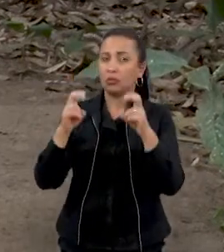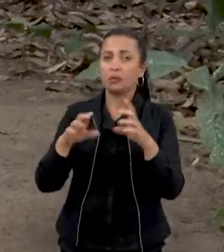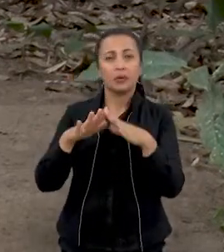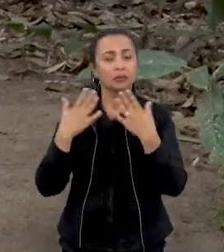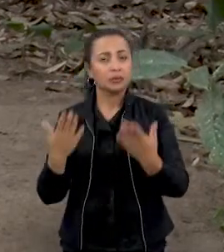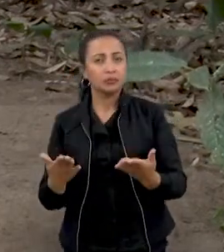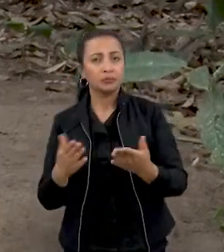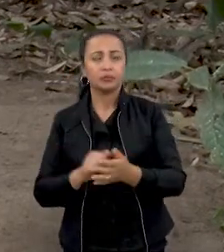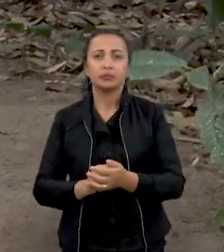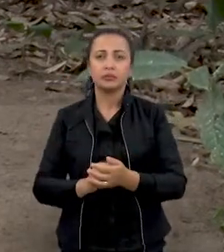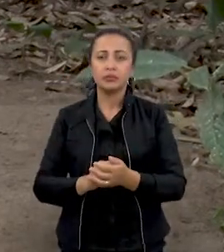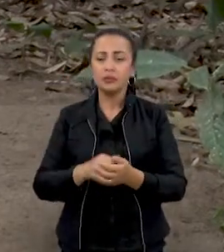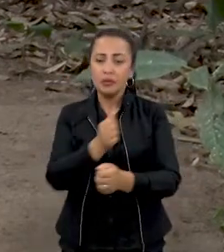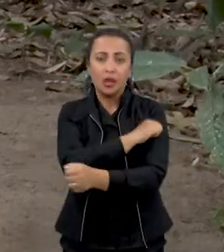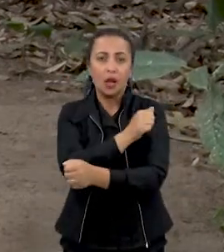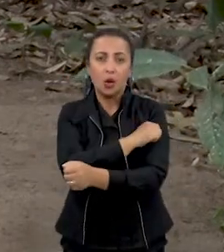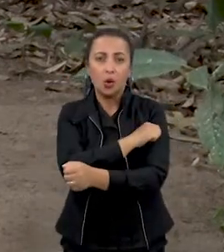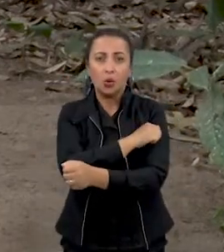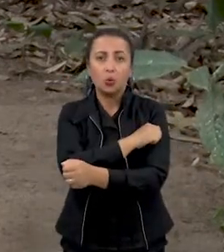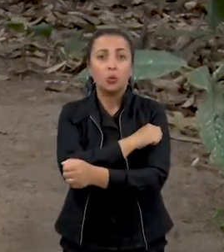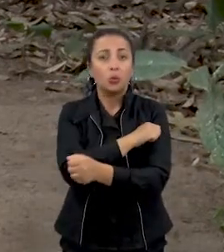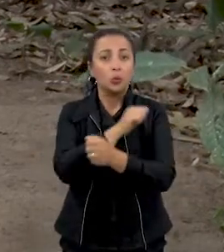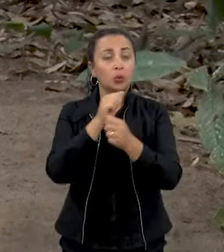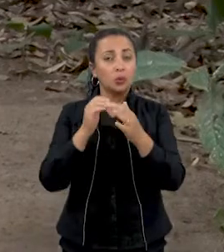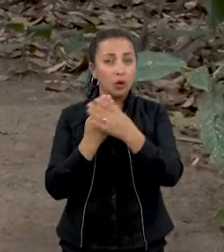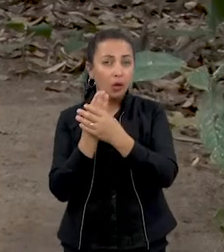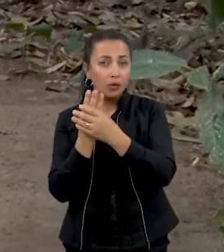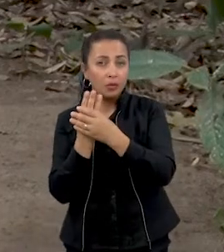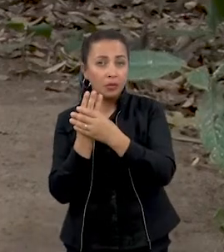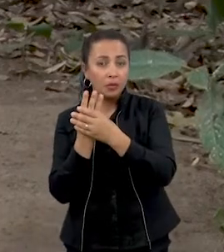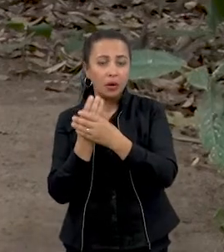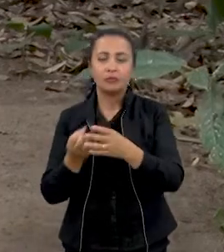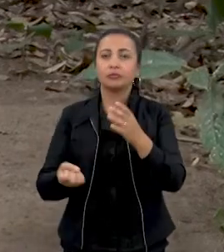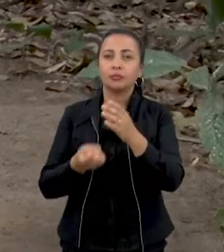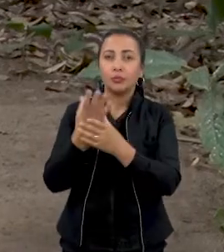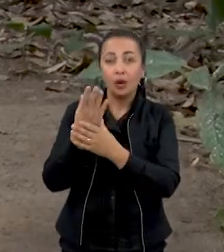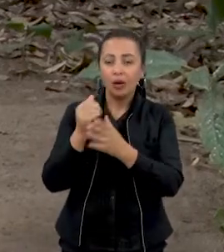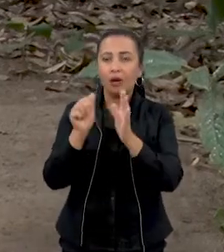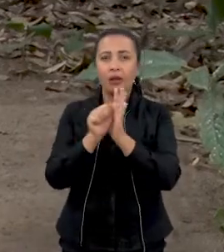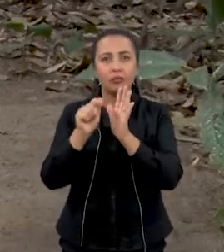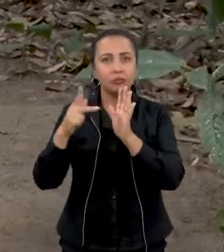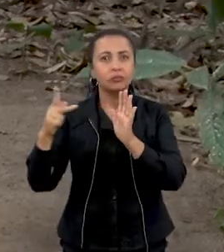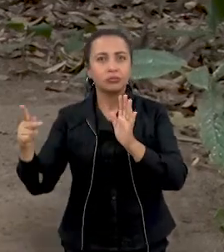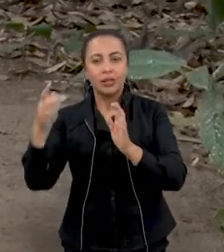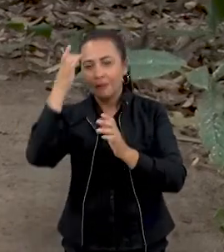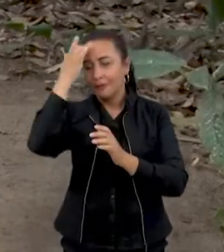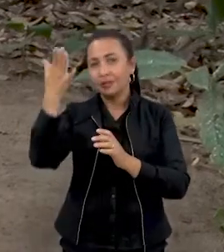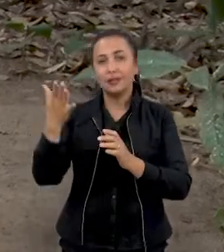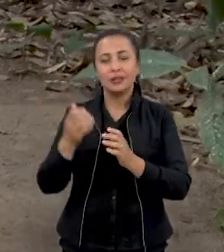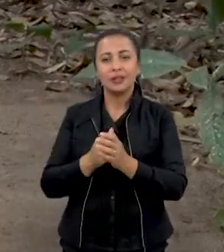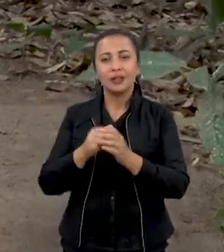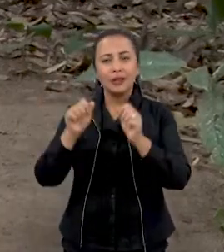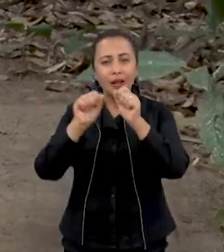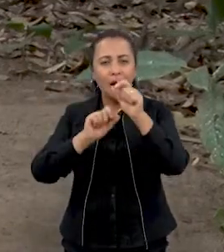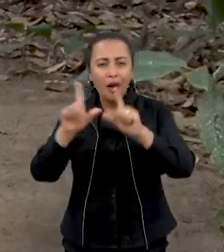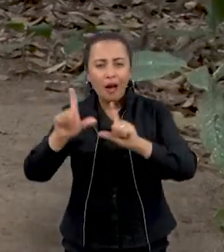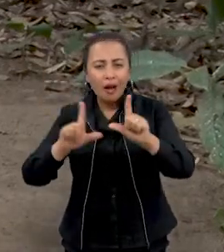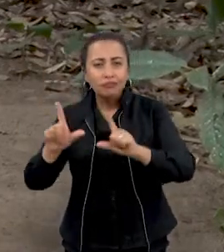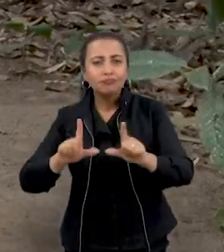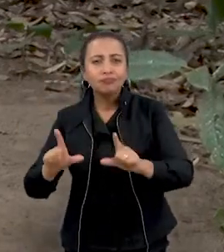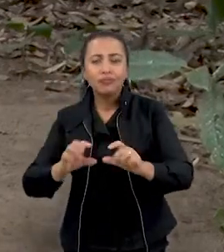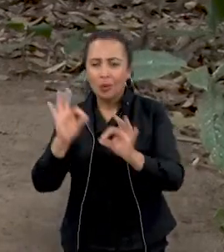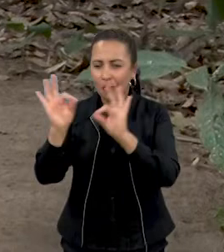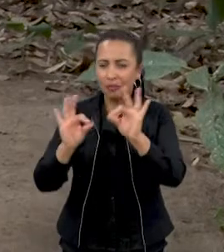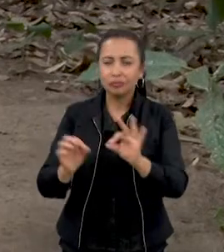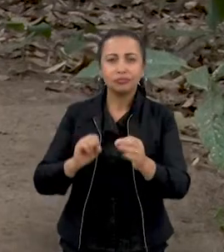assunto. E por esse motivo, estudantes da Universidade Federal de Pernambuco criaram um aplicativo que facilita a programação